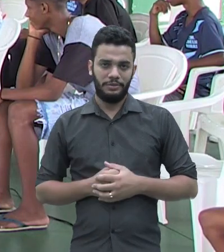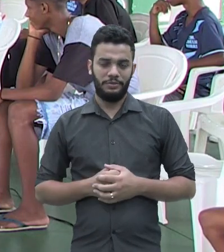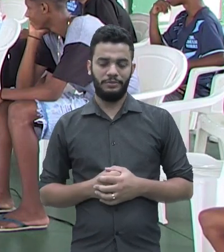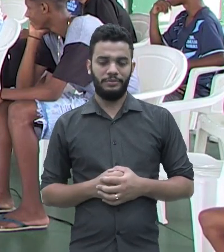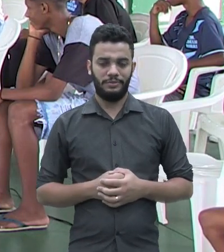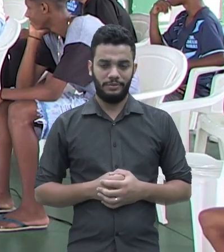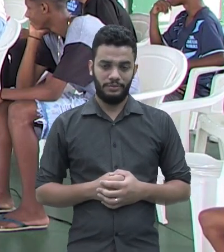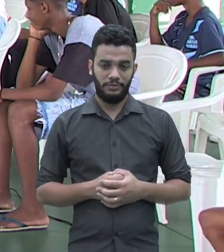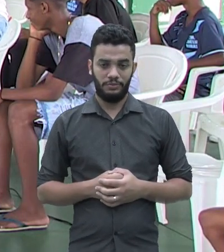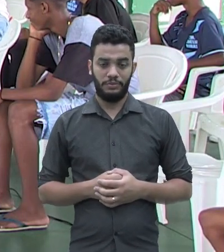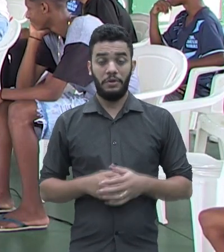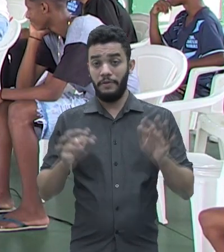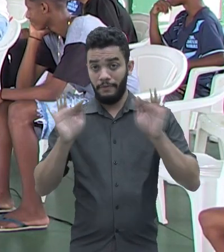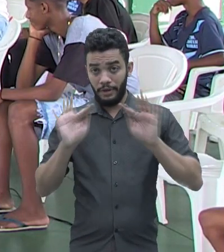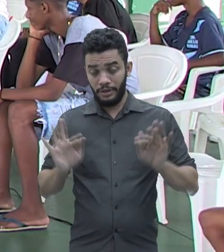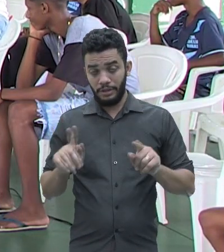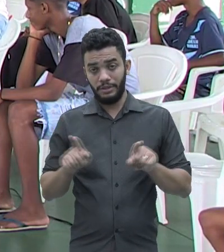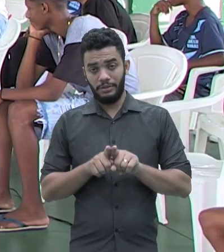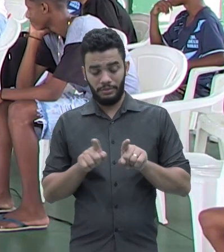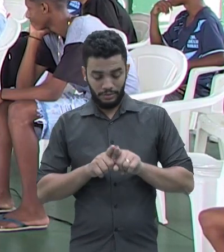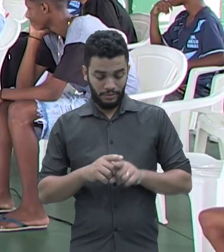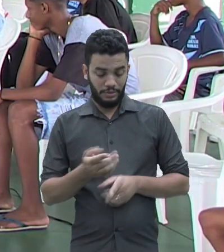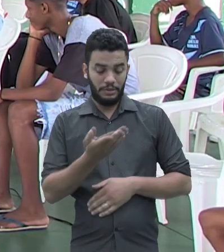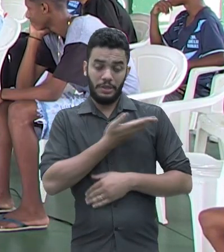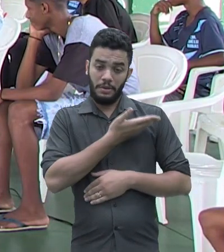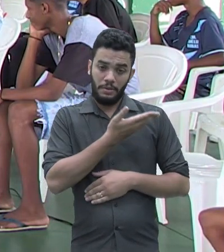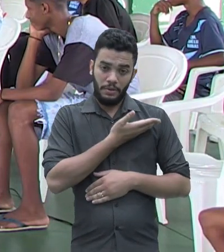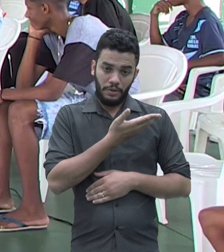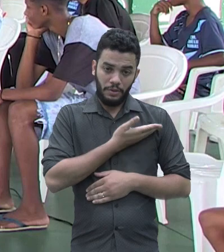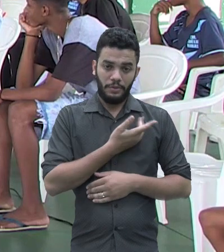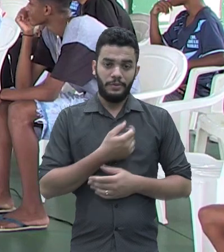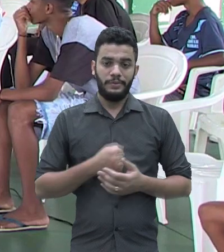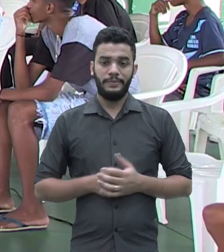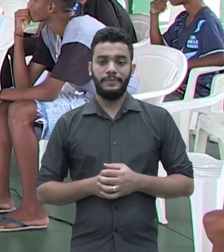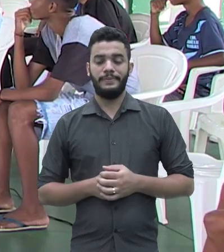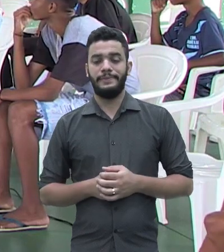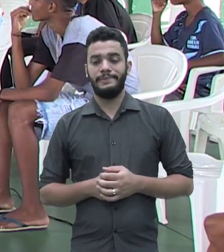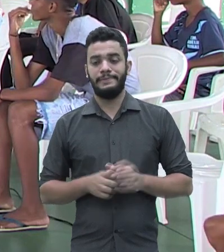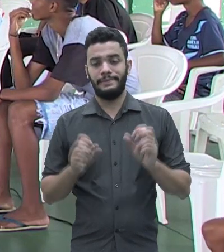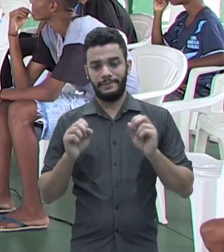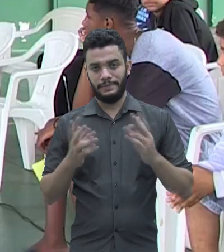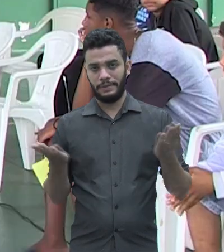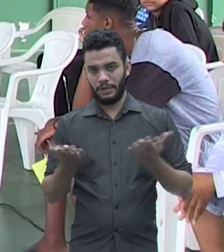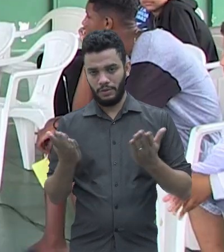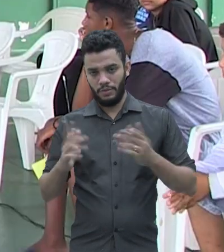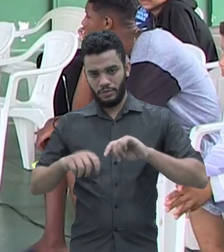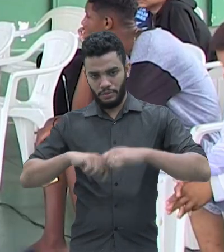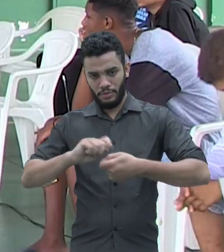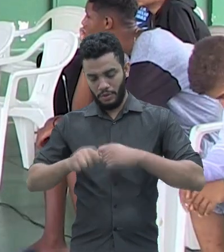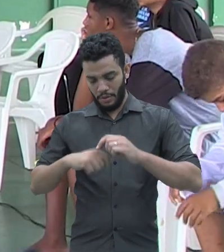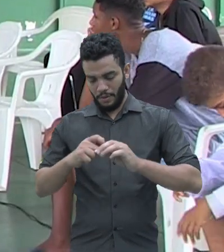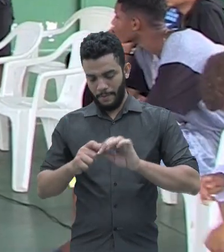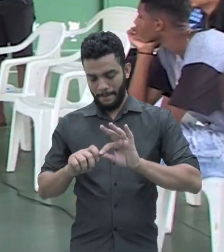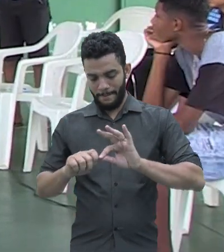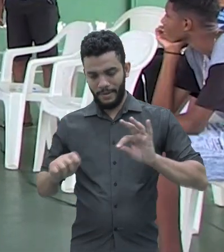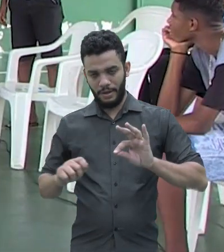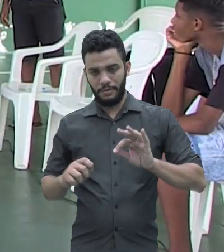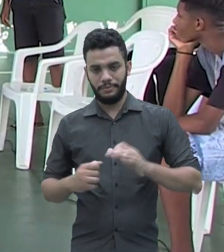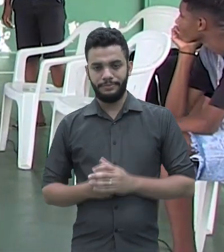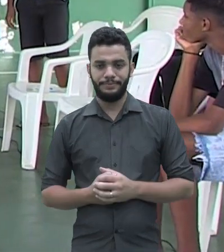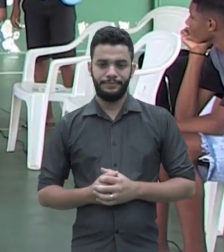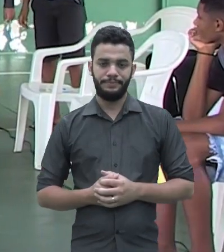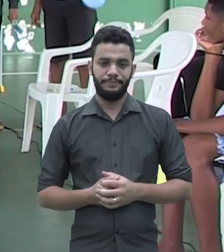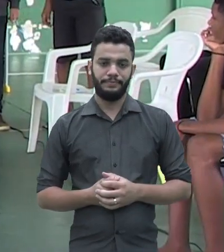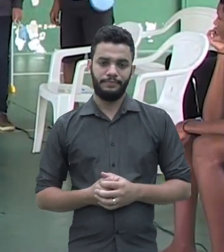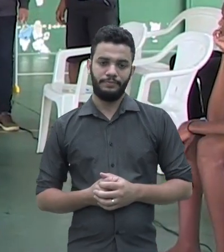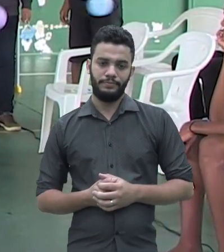pelos seus amigos e colegas? Ok. Agora pode amarrar o balão. Ok. Agora eu vou